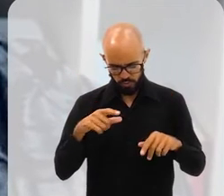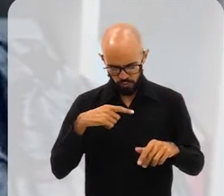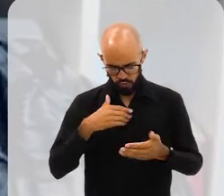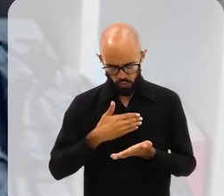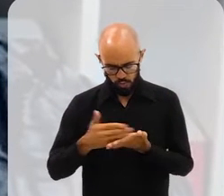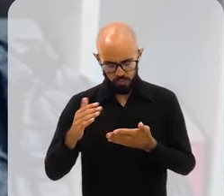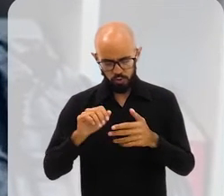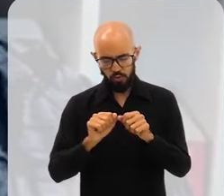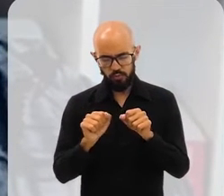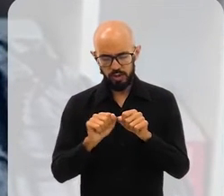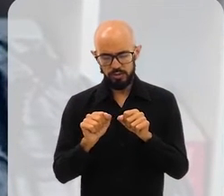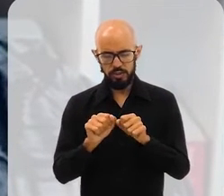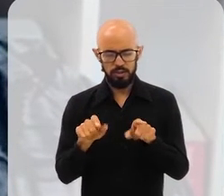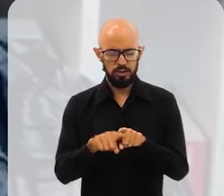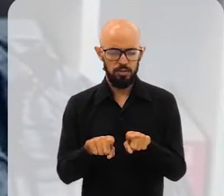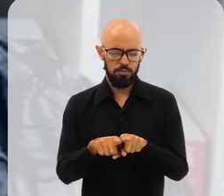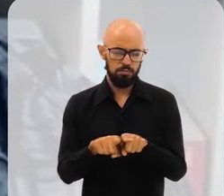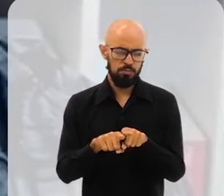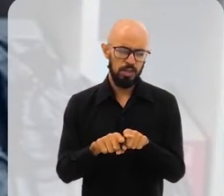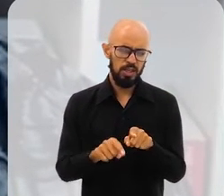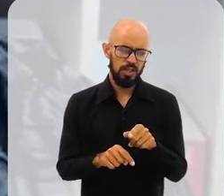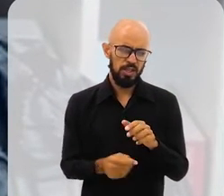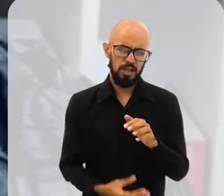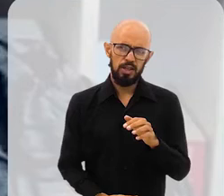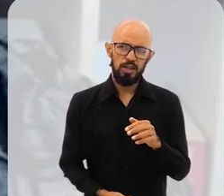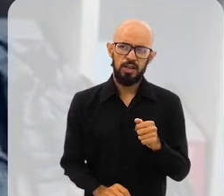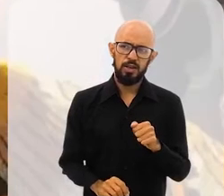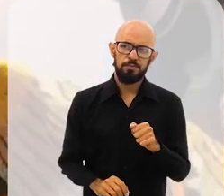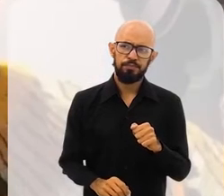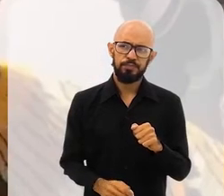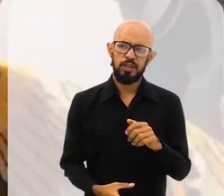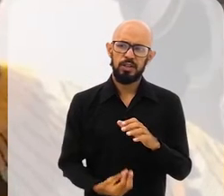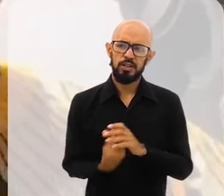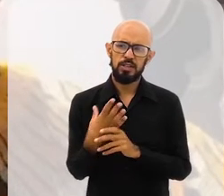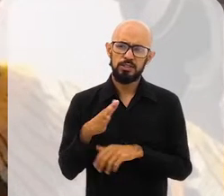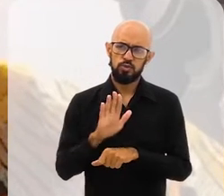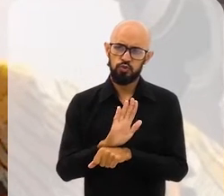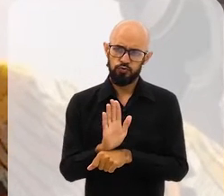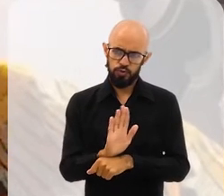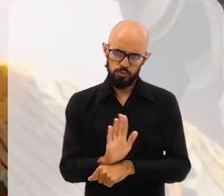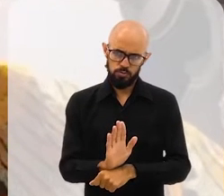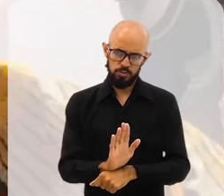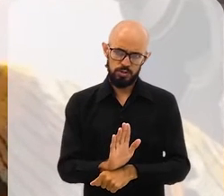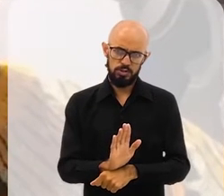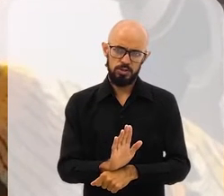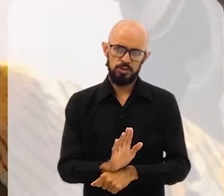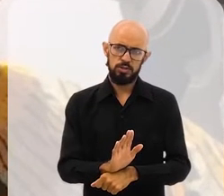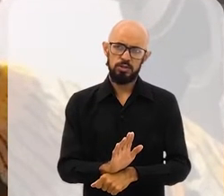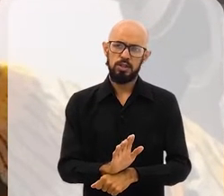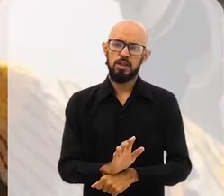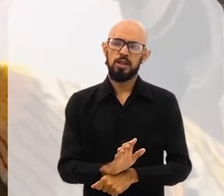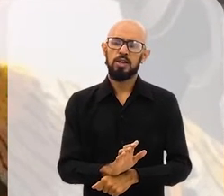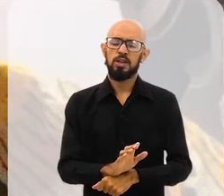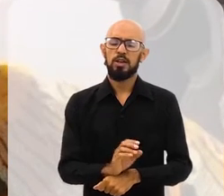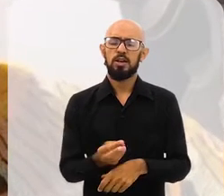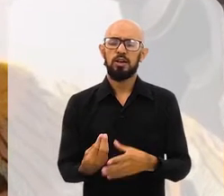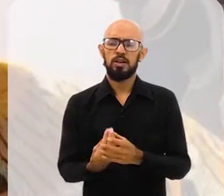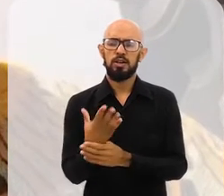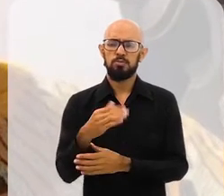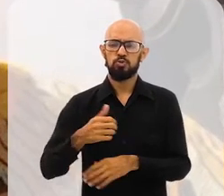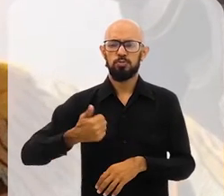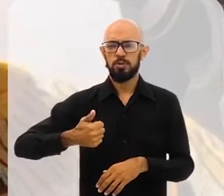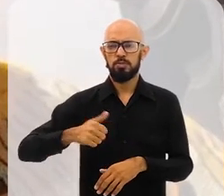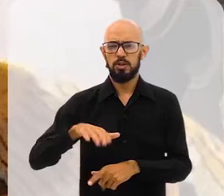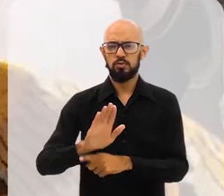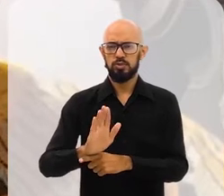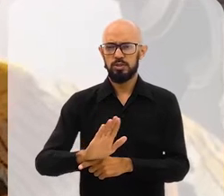eu estou fazer um processo de produção de exibição e na cidade criando um primeiro seguro